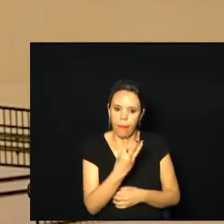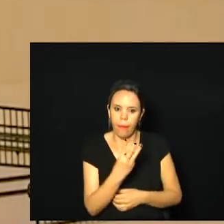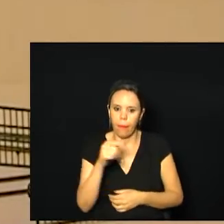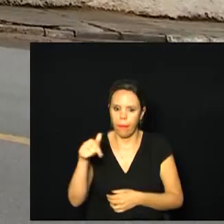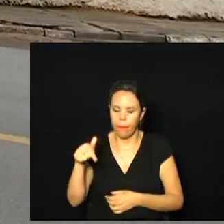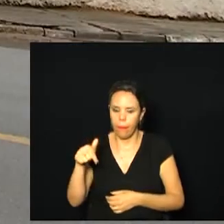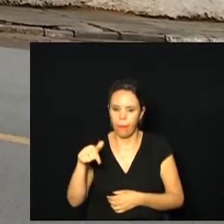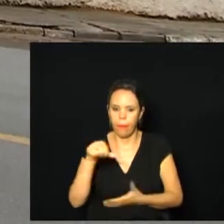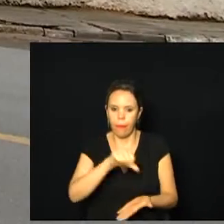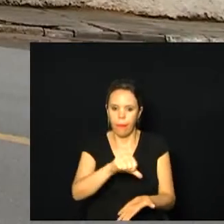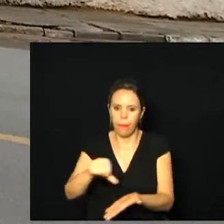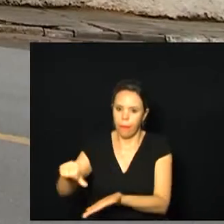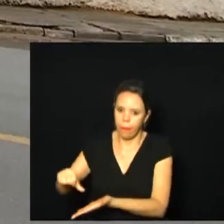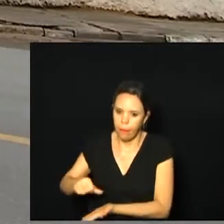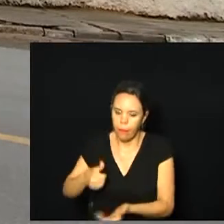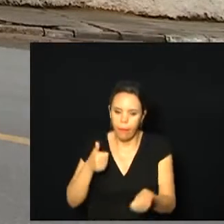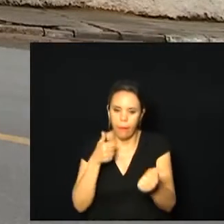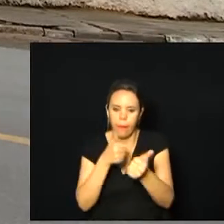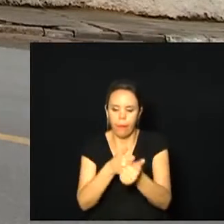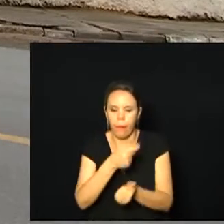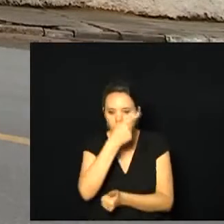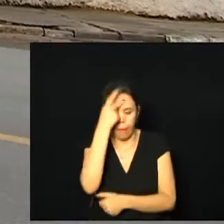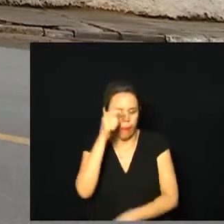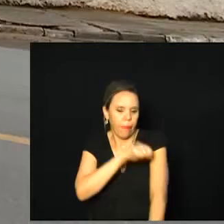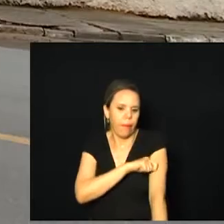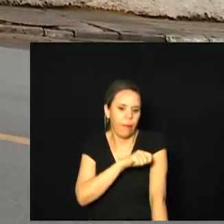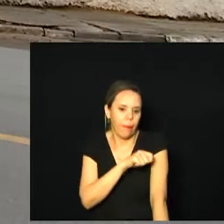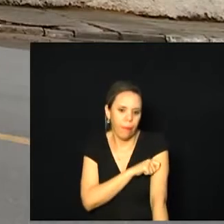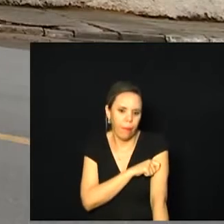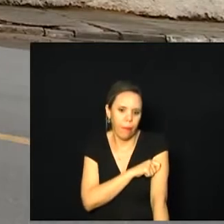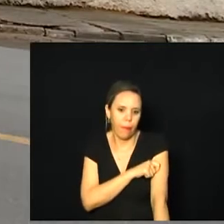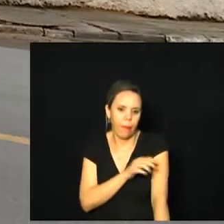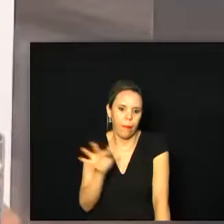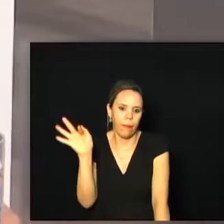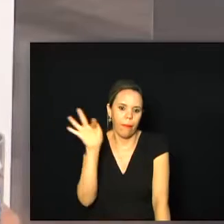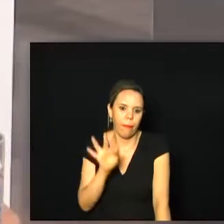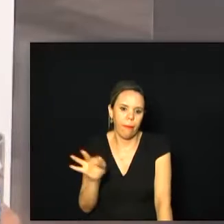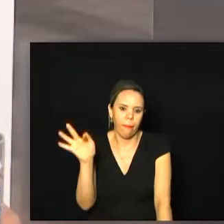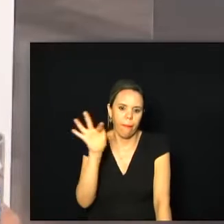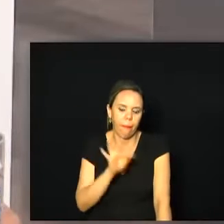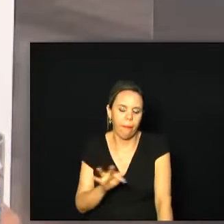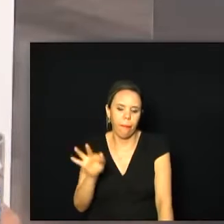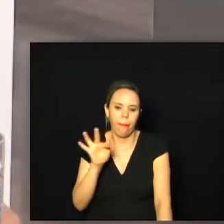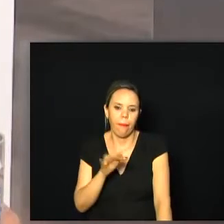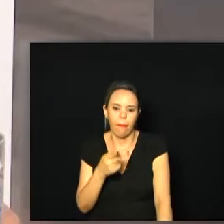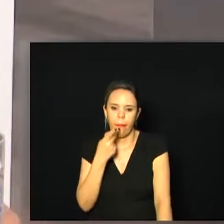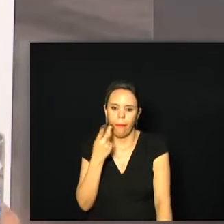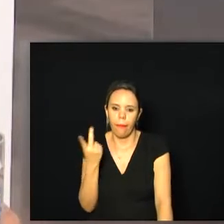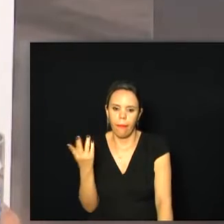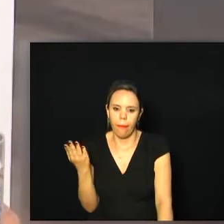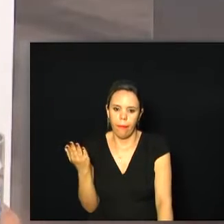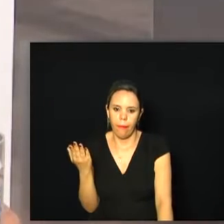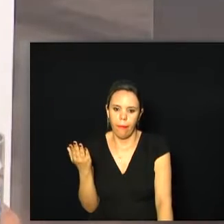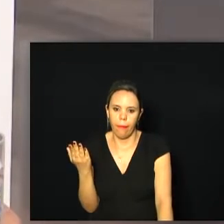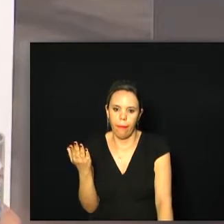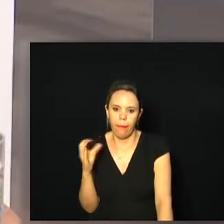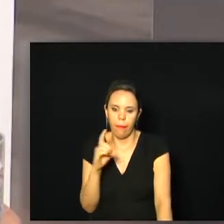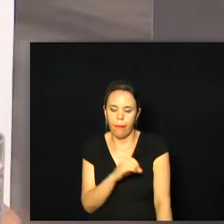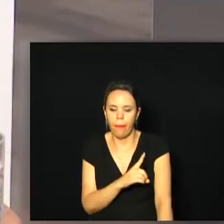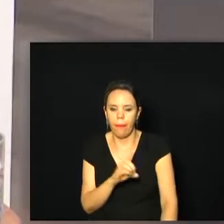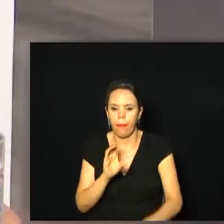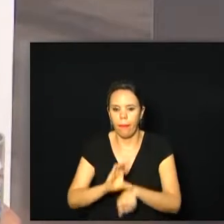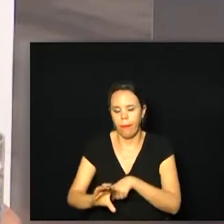37 campos para aproximar o estudante de uma faculdade, como salientou Marcelo de Lima, coordenador